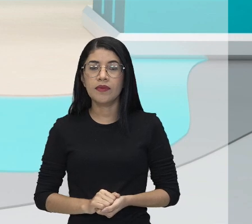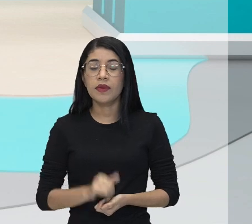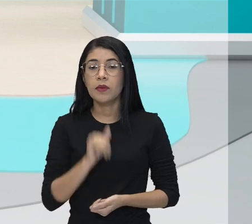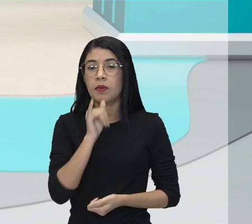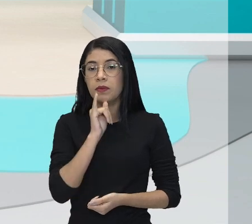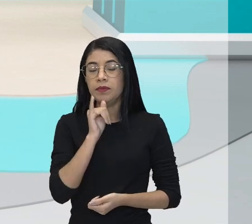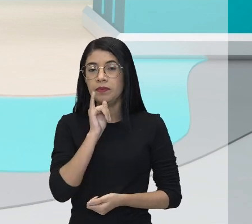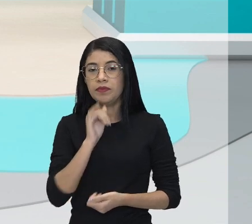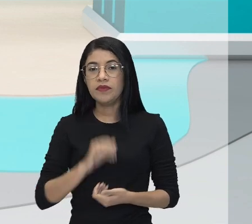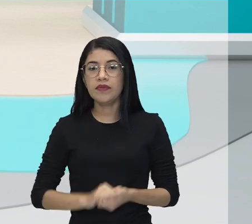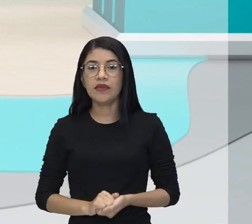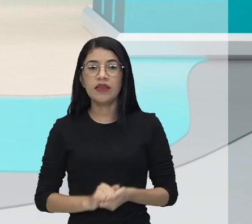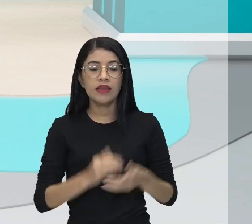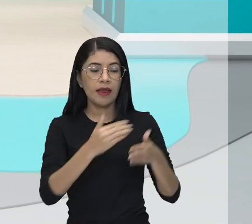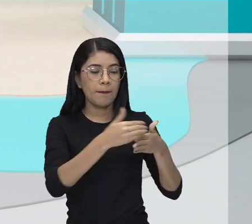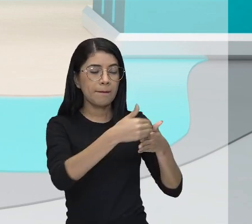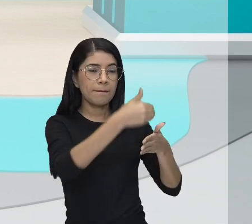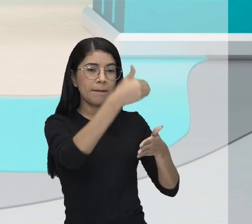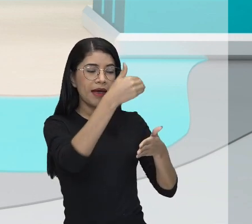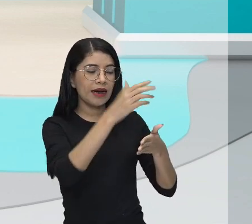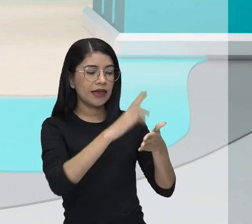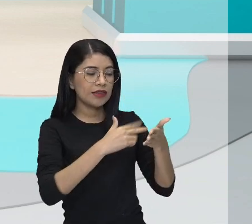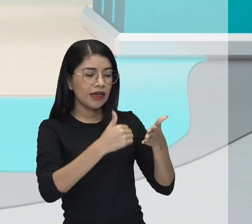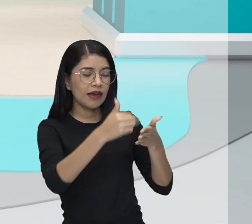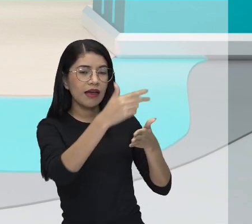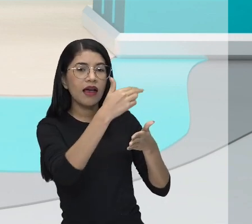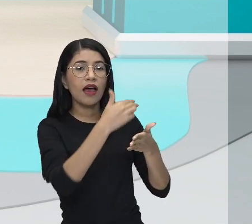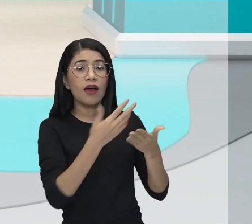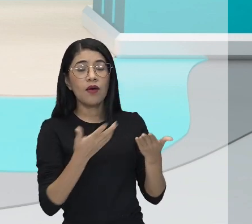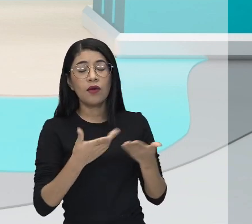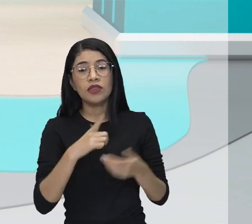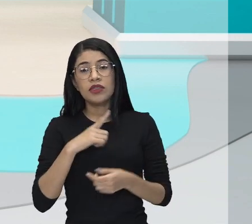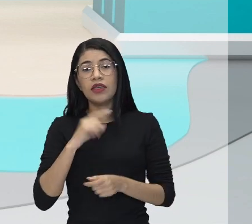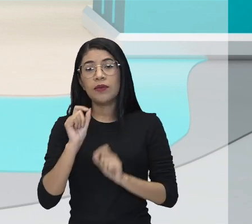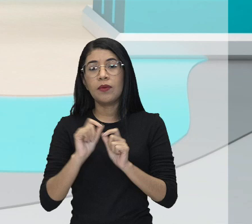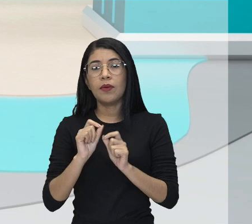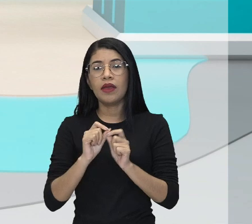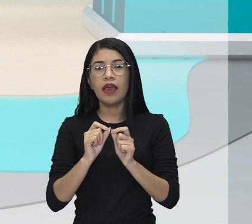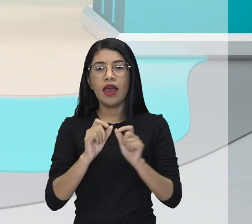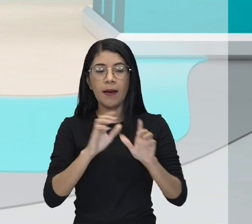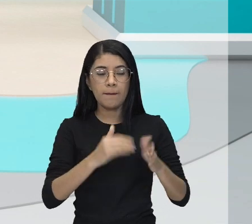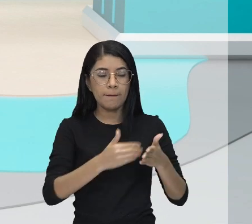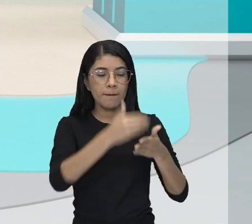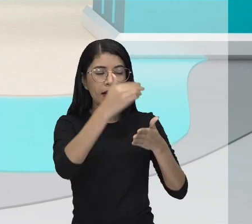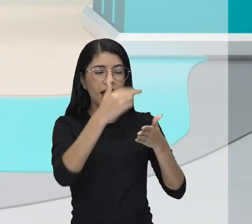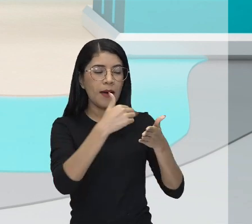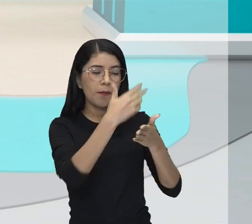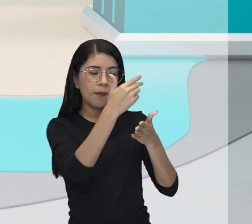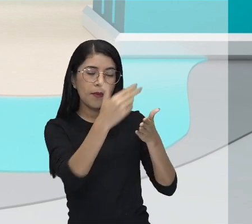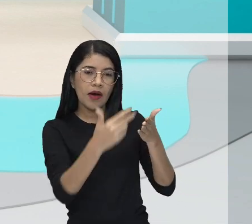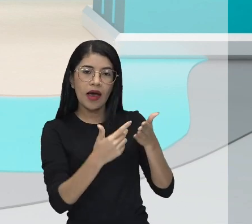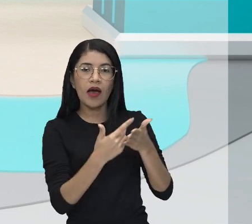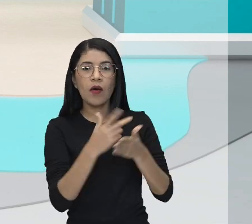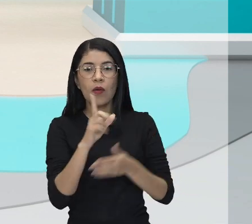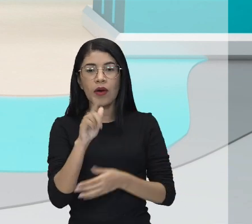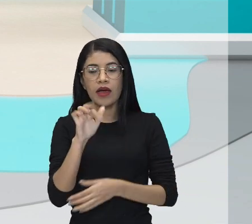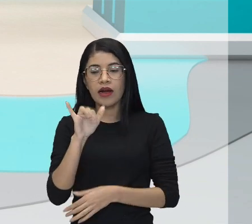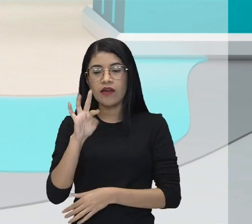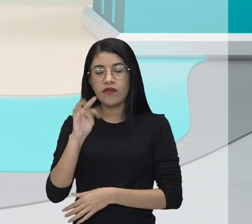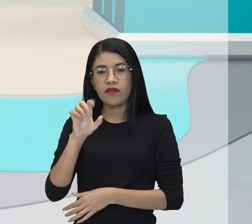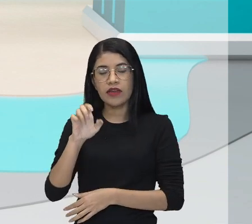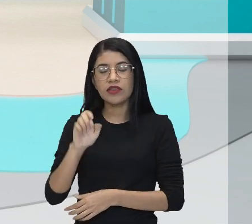for numa parede, hoje em dia existe o grafite, então existe uma tinta especial para